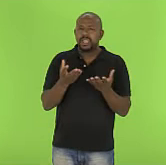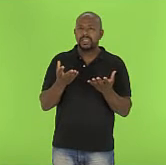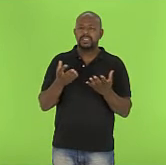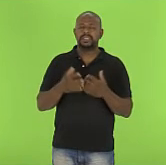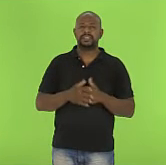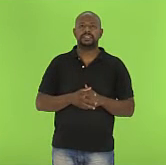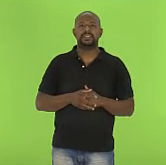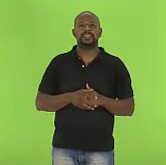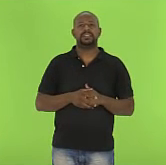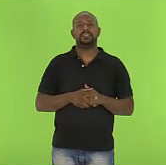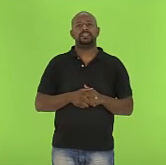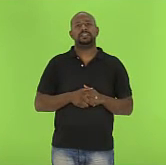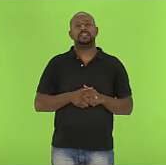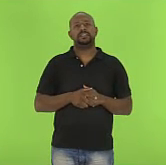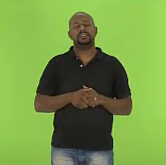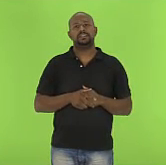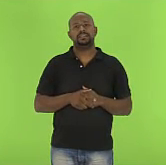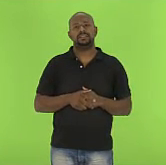no que esse cara fez.